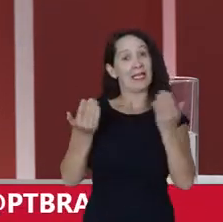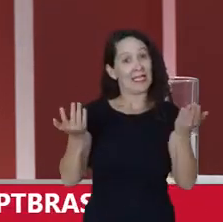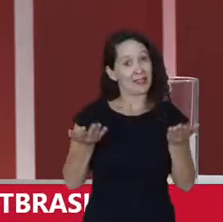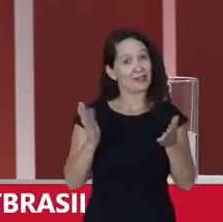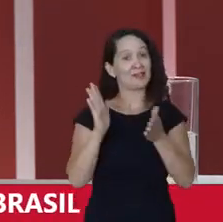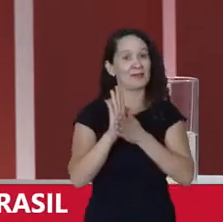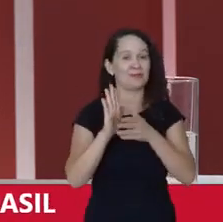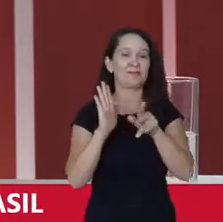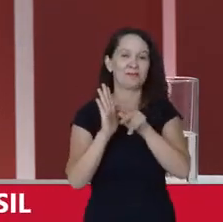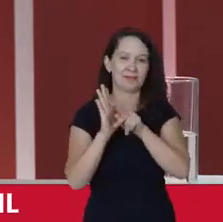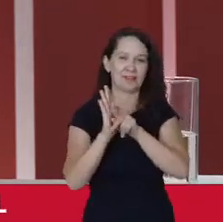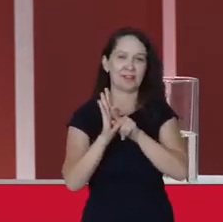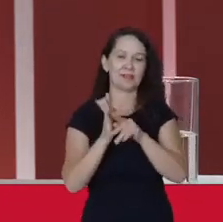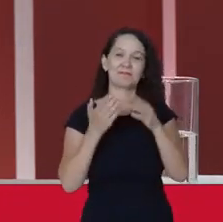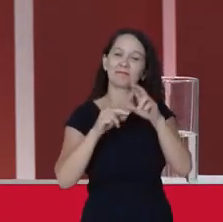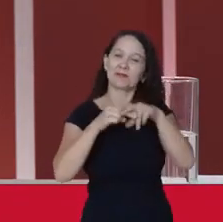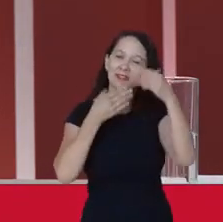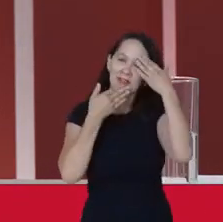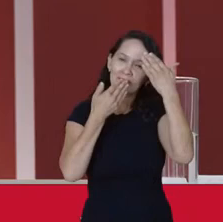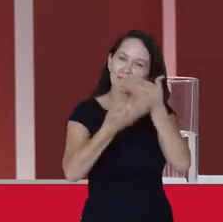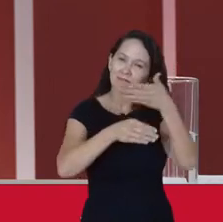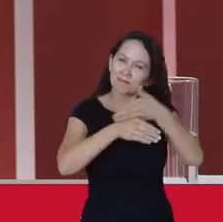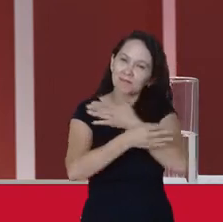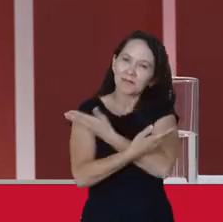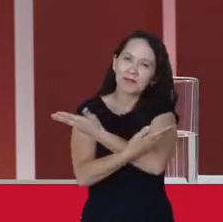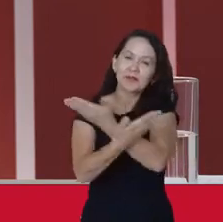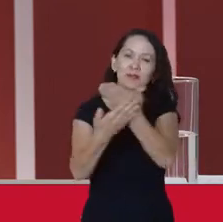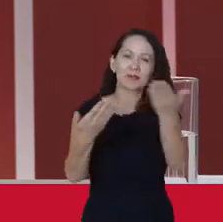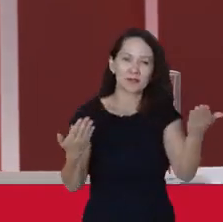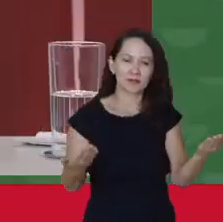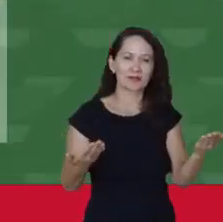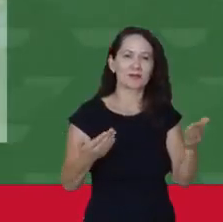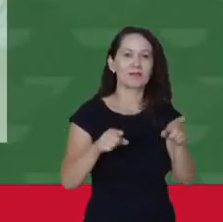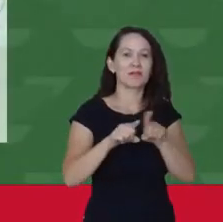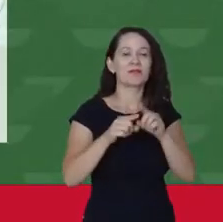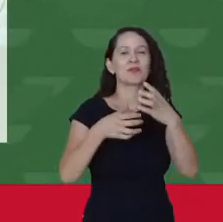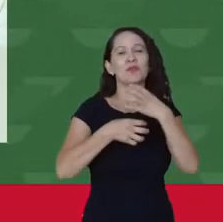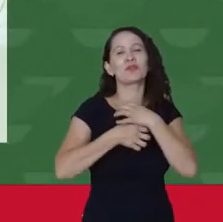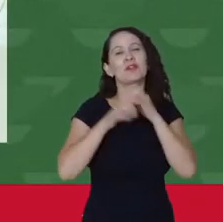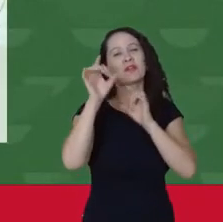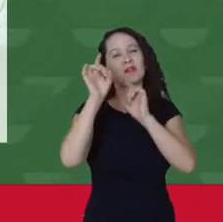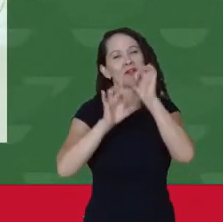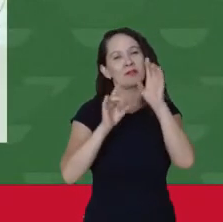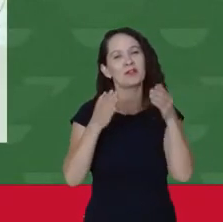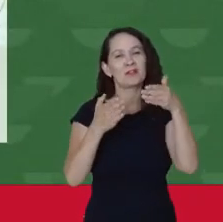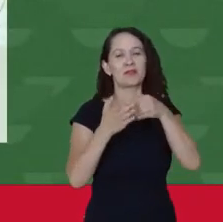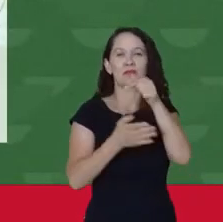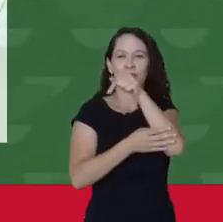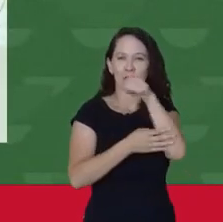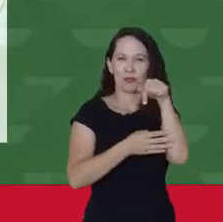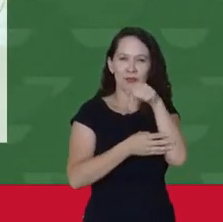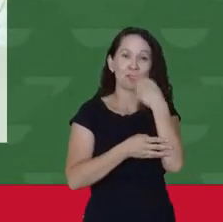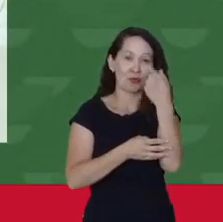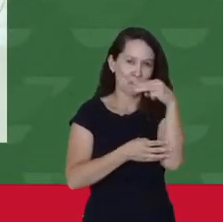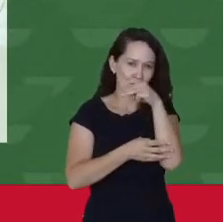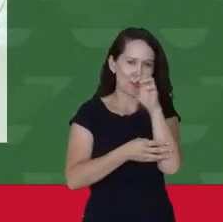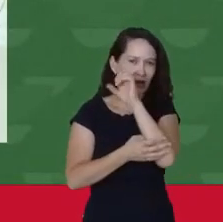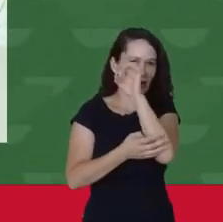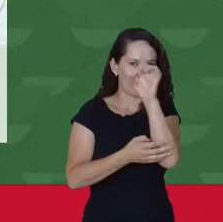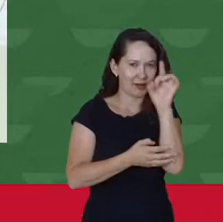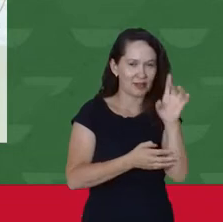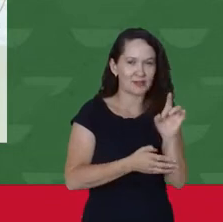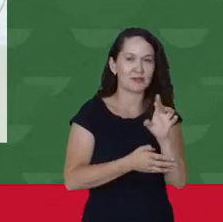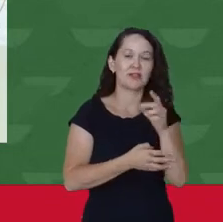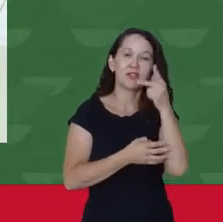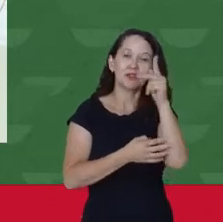PEC. E por isso nós agradecemos a participação de todos vocês e de uma forma muito especial e último minutinho agora é para cada um fazer